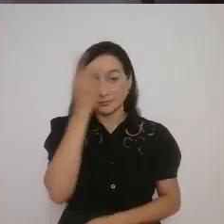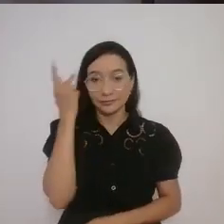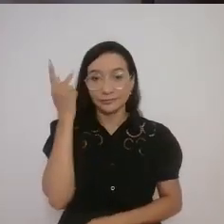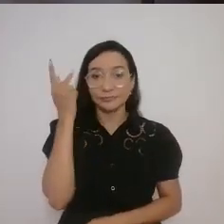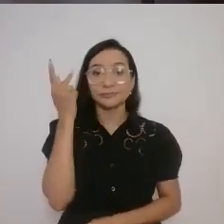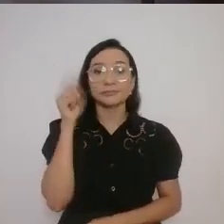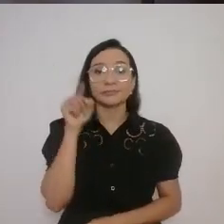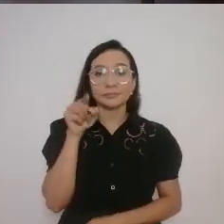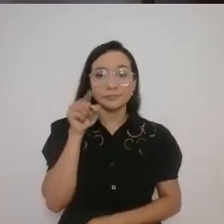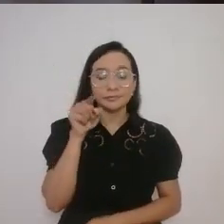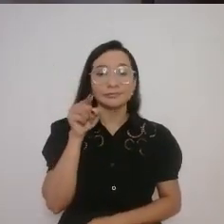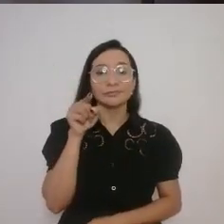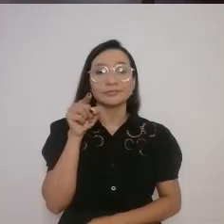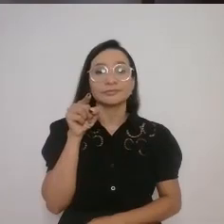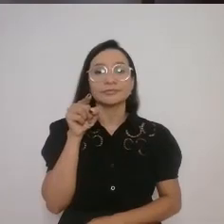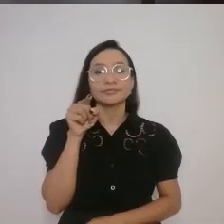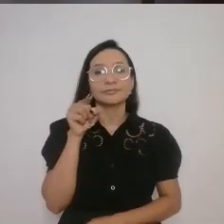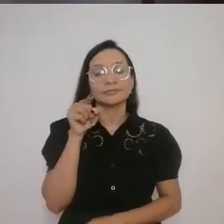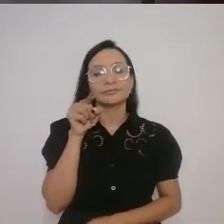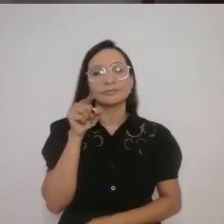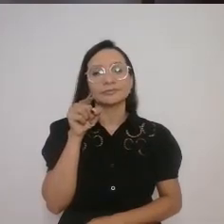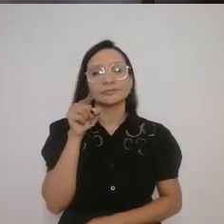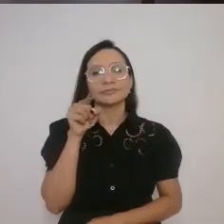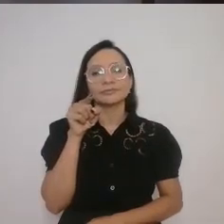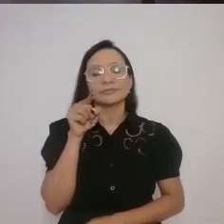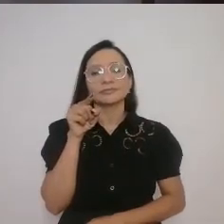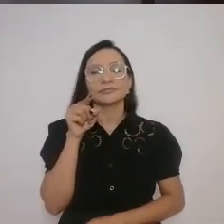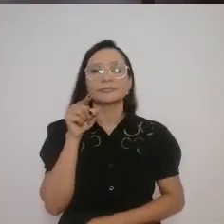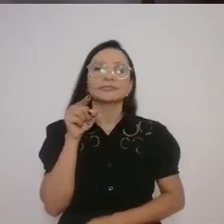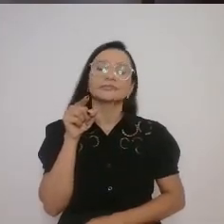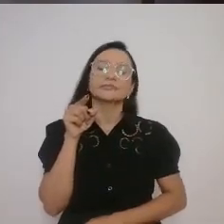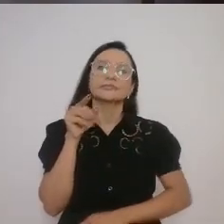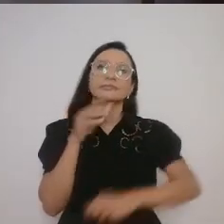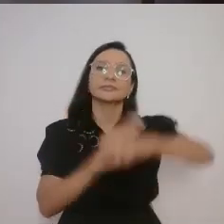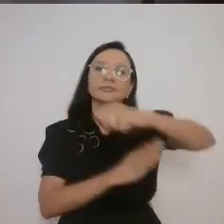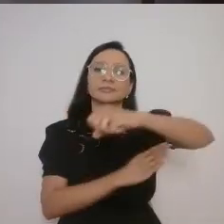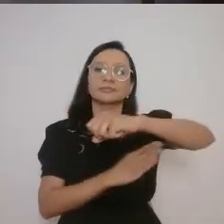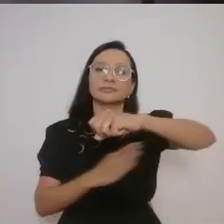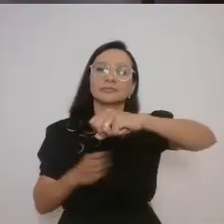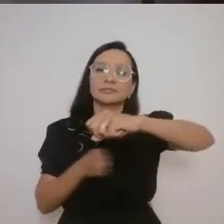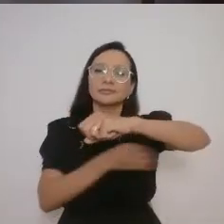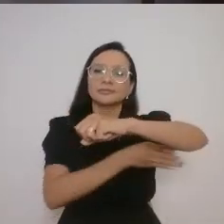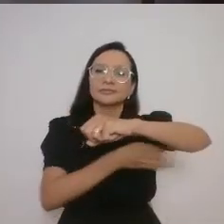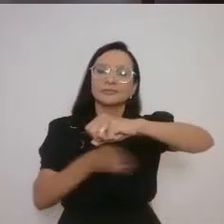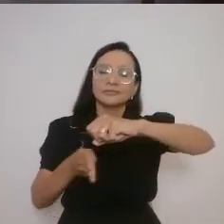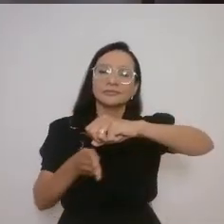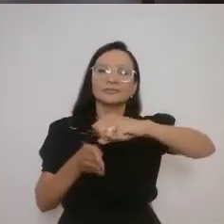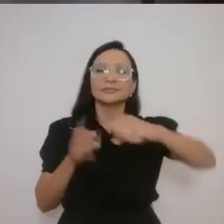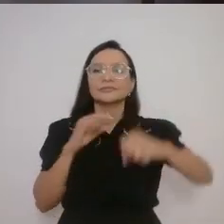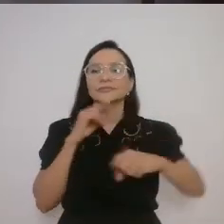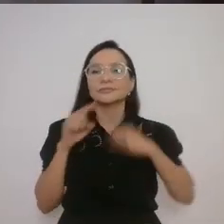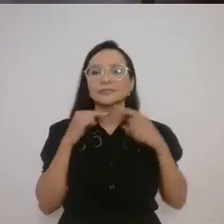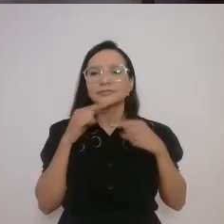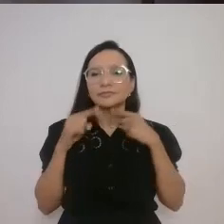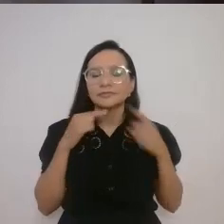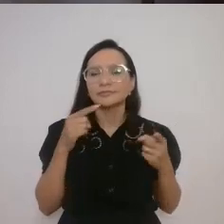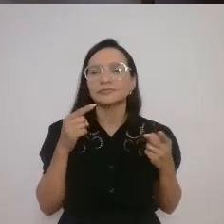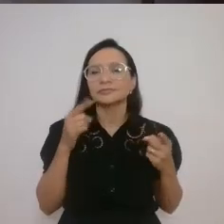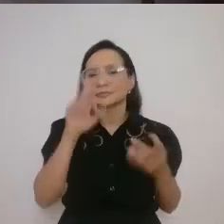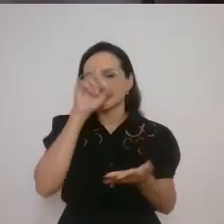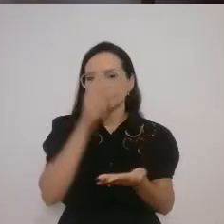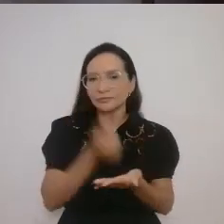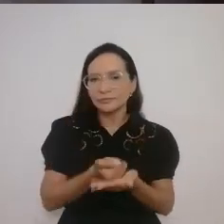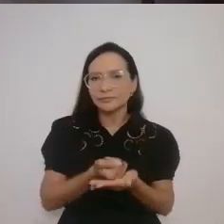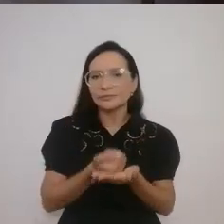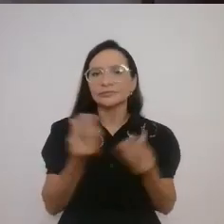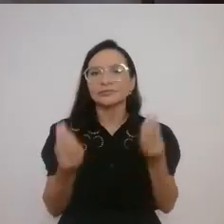banca examinadora, ficará na dúvida que decisão deverá ser aplicada. A que disse que era válida a